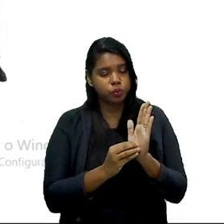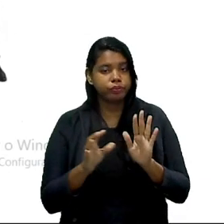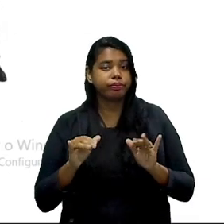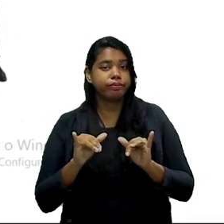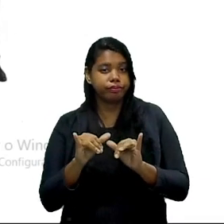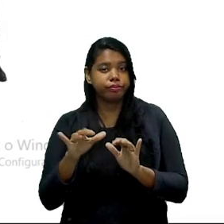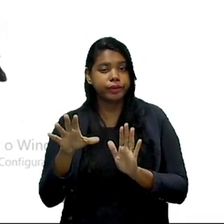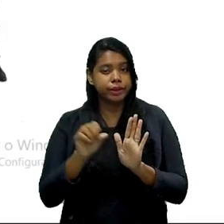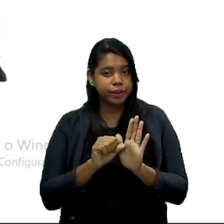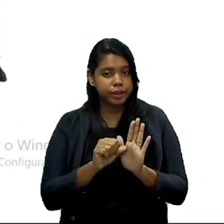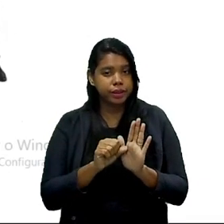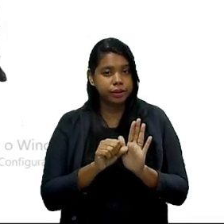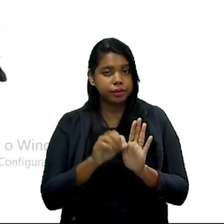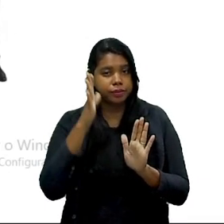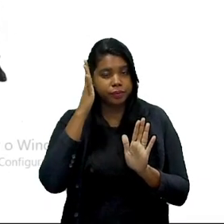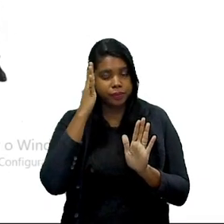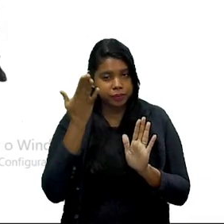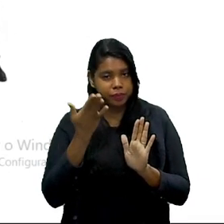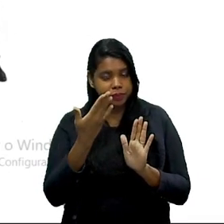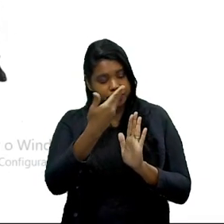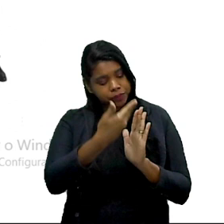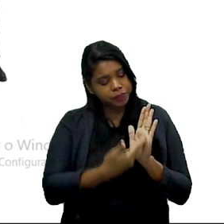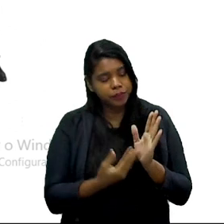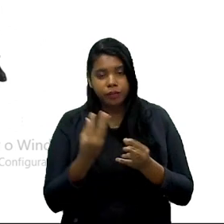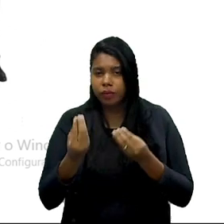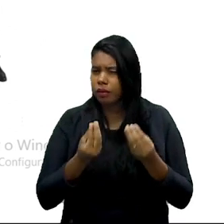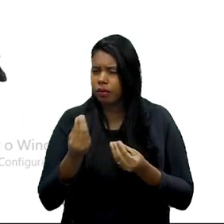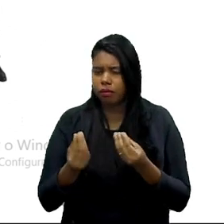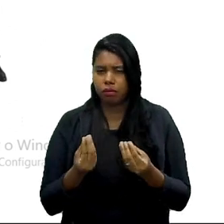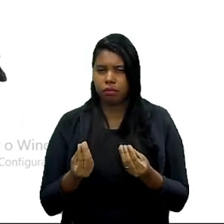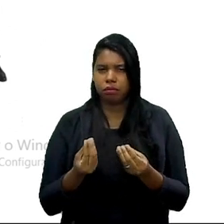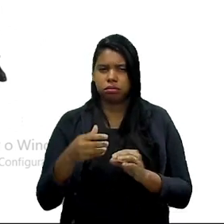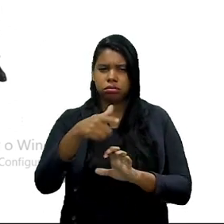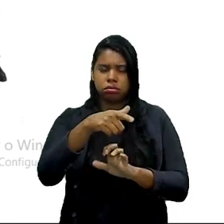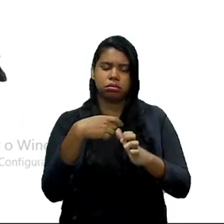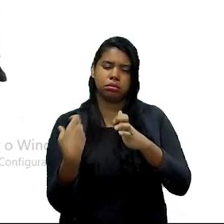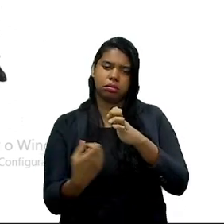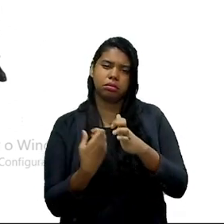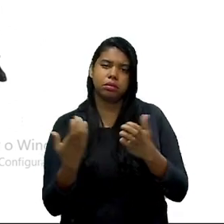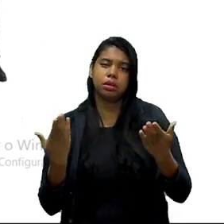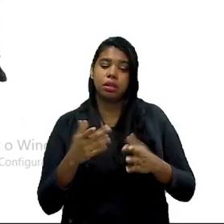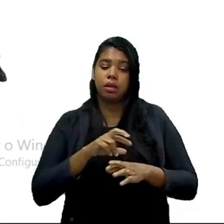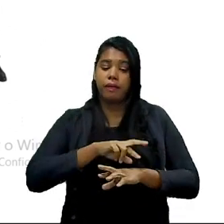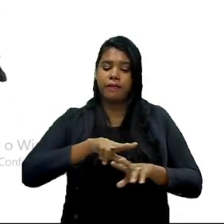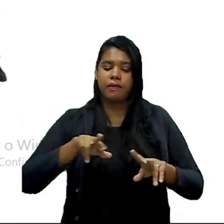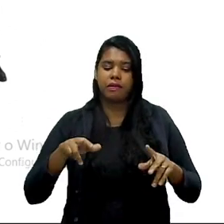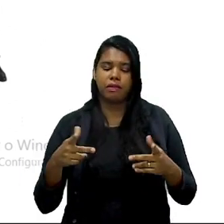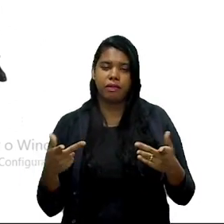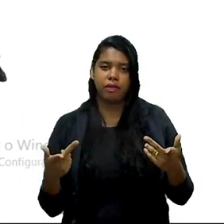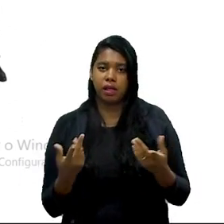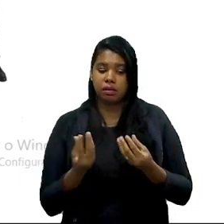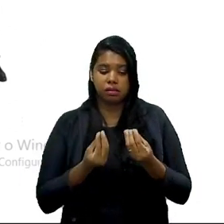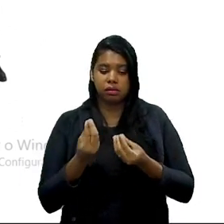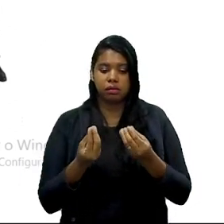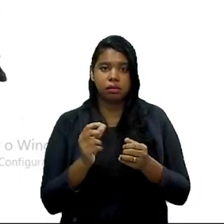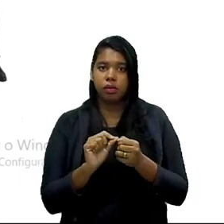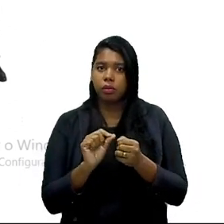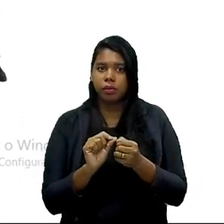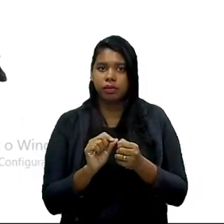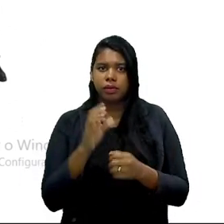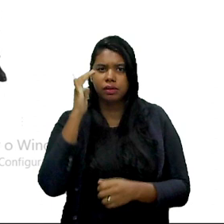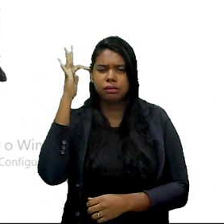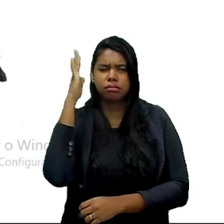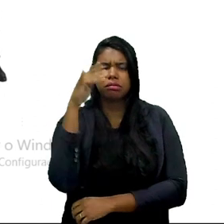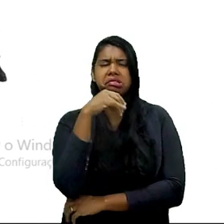adquirida. Então, como é que uma empresa que tem um comércio, que tem vários itens, como é que ele faz? Vamos